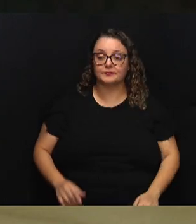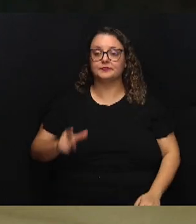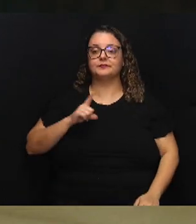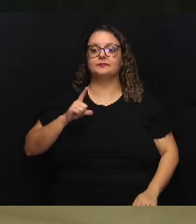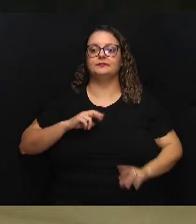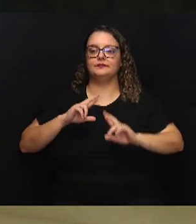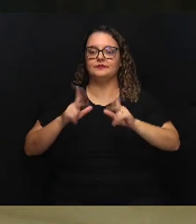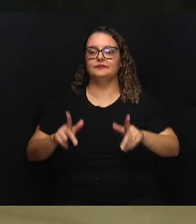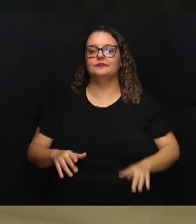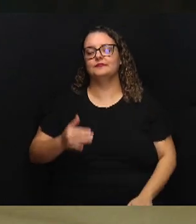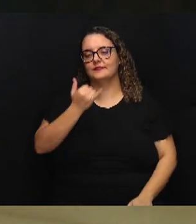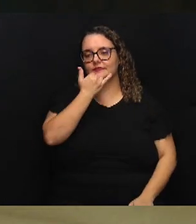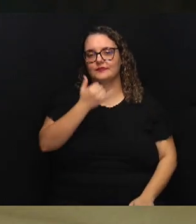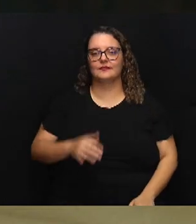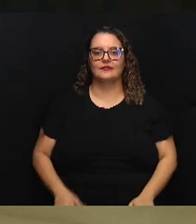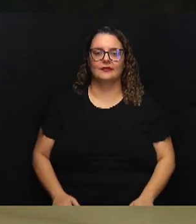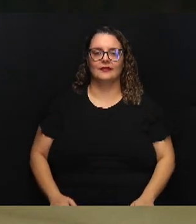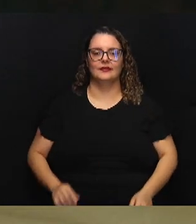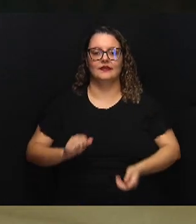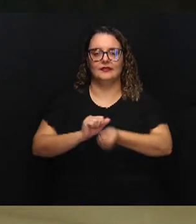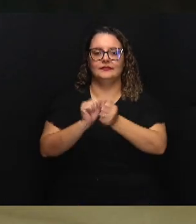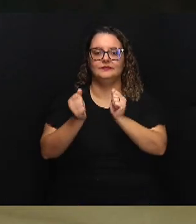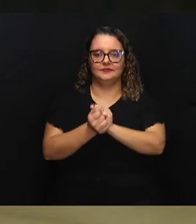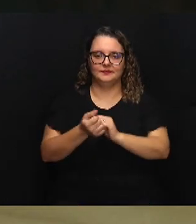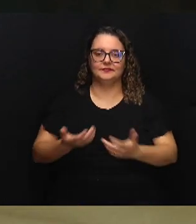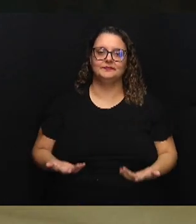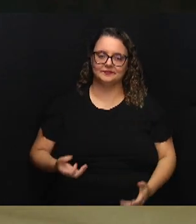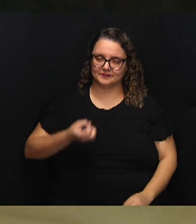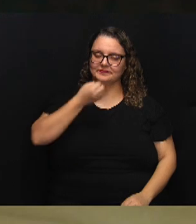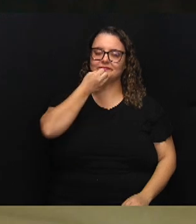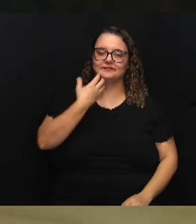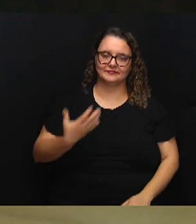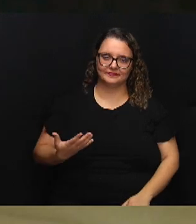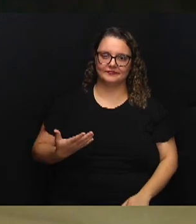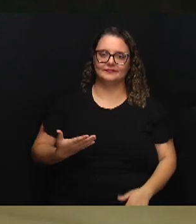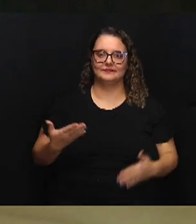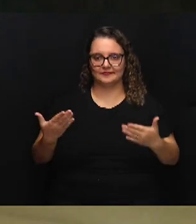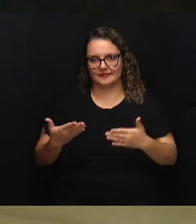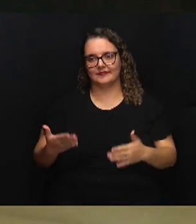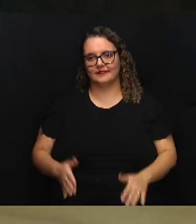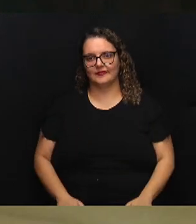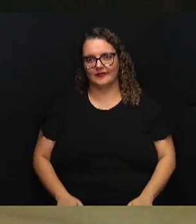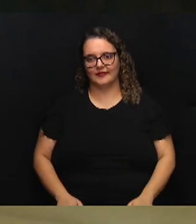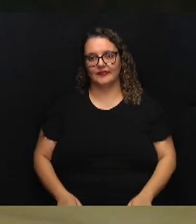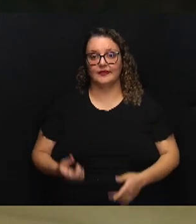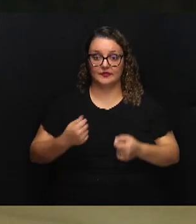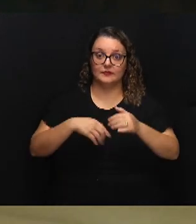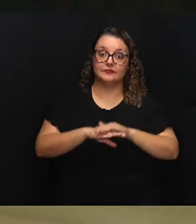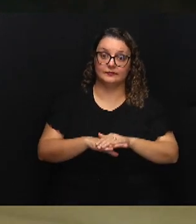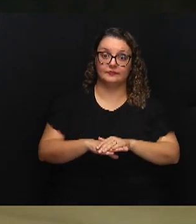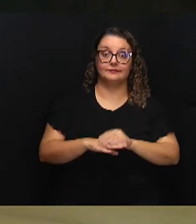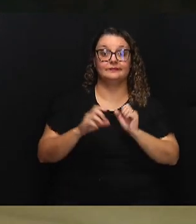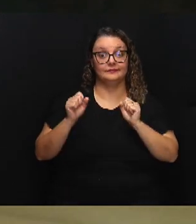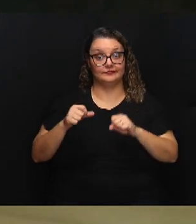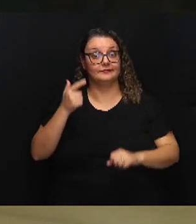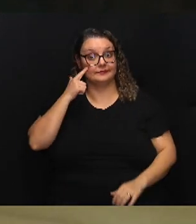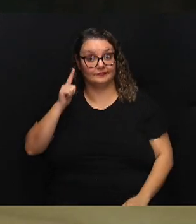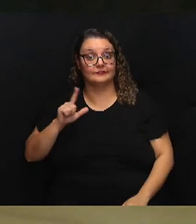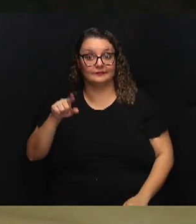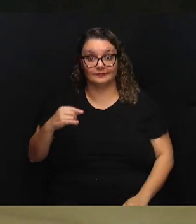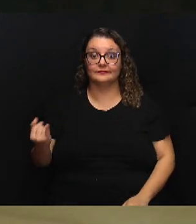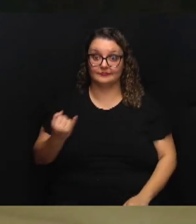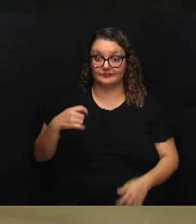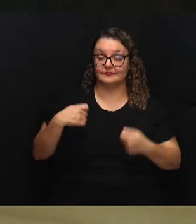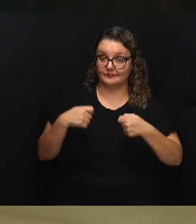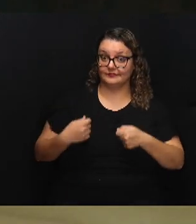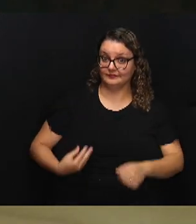uma ressignificação muito boa. Agora, Guardar dinheiro? Sim, claro, é importante, a gente